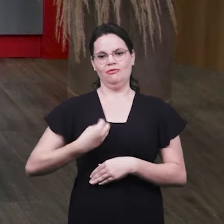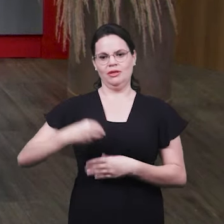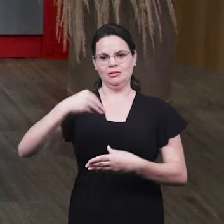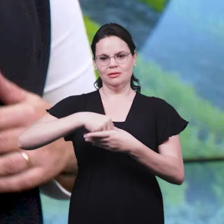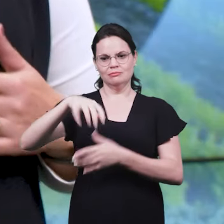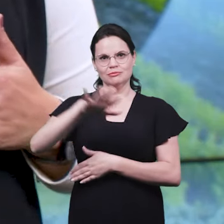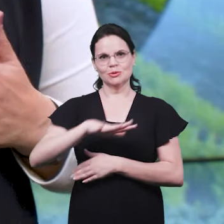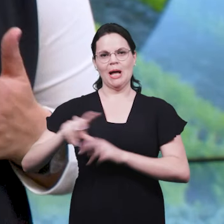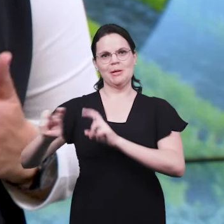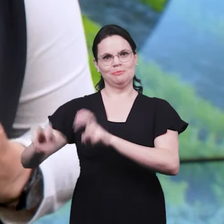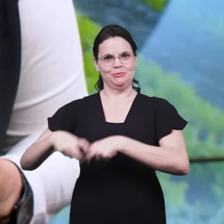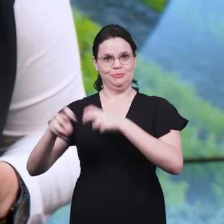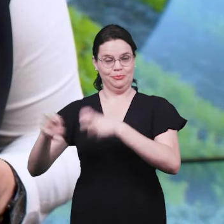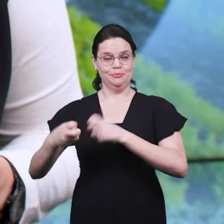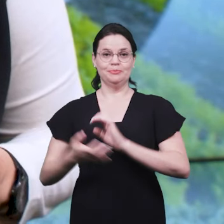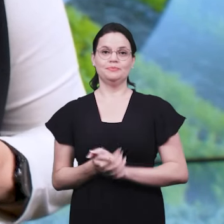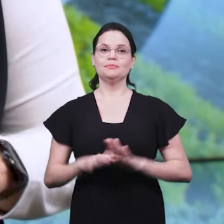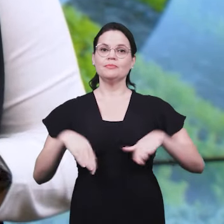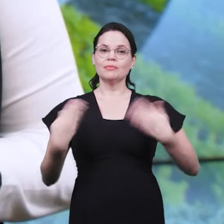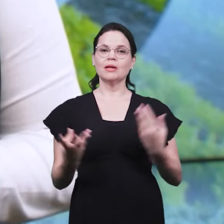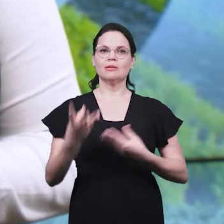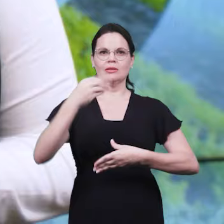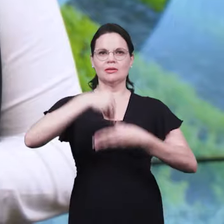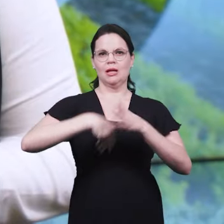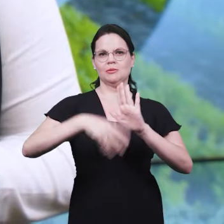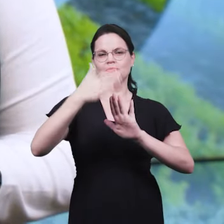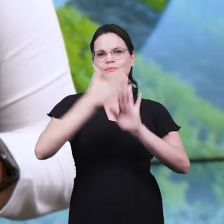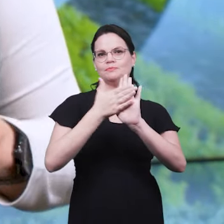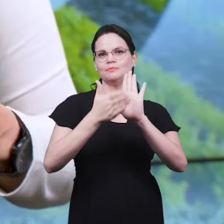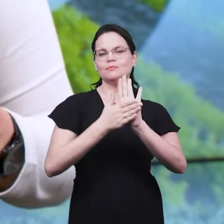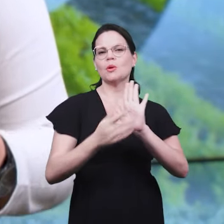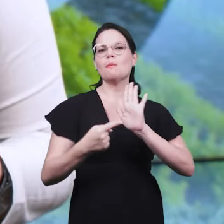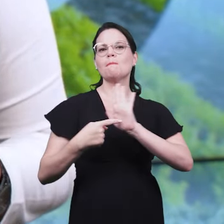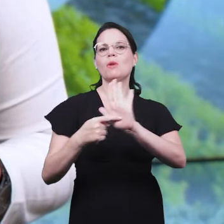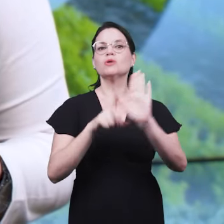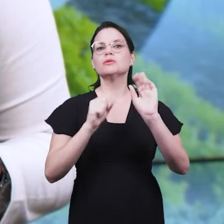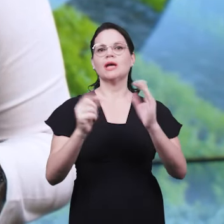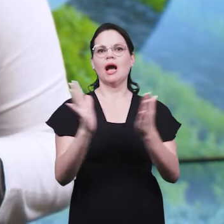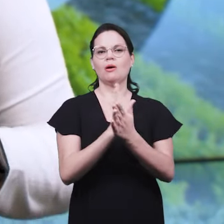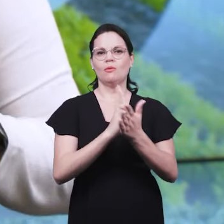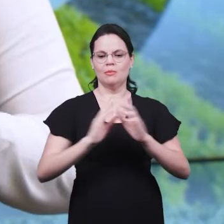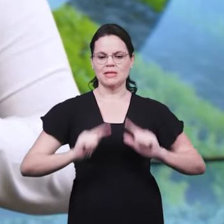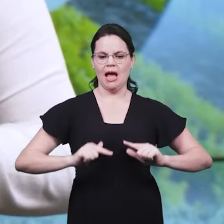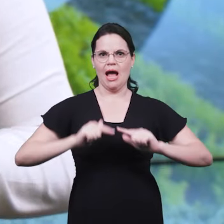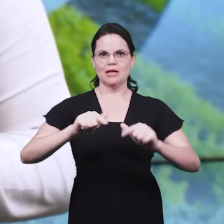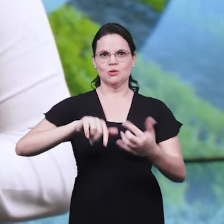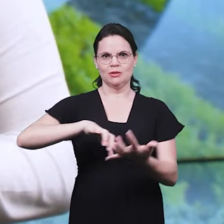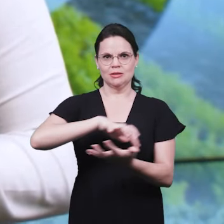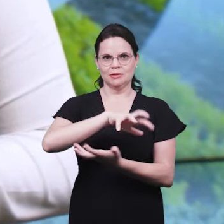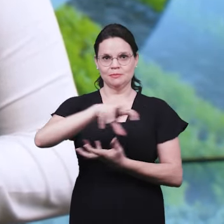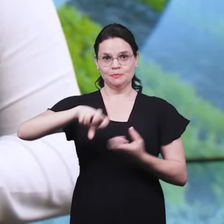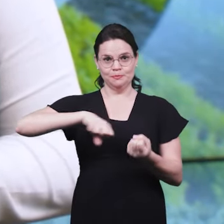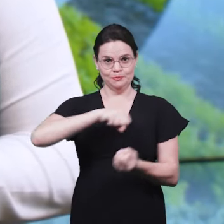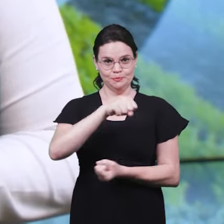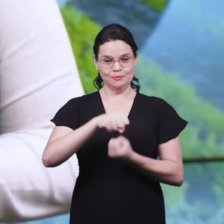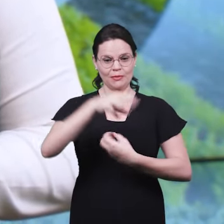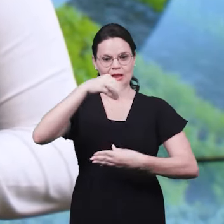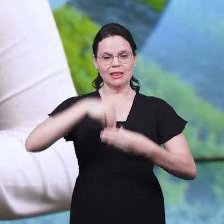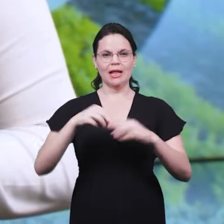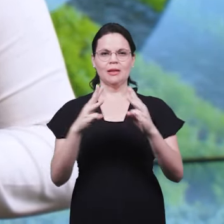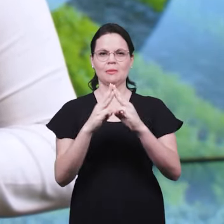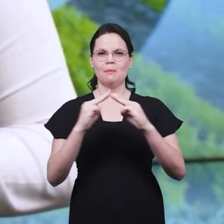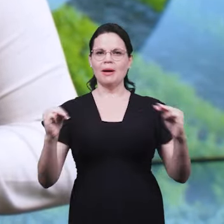ao campo. E dentro deste propósito, destacaremos aqui as ações sustentáveis que